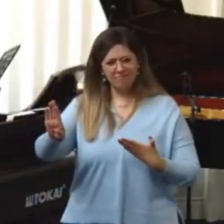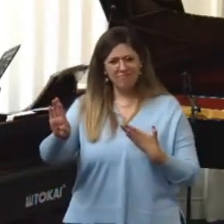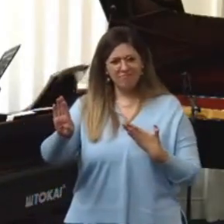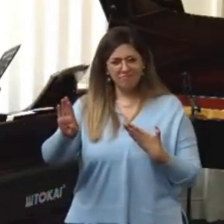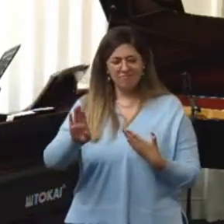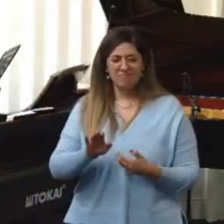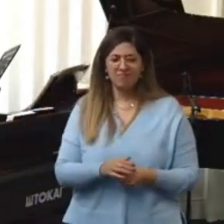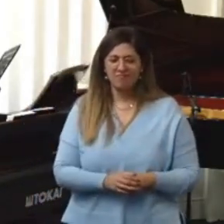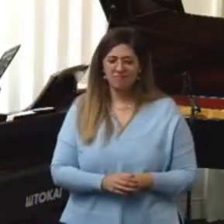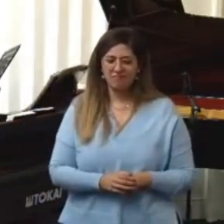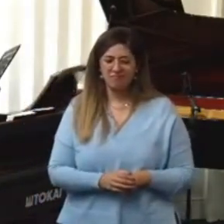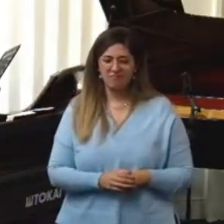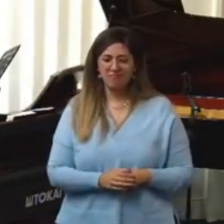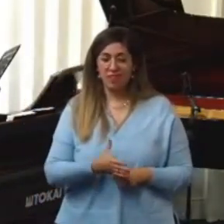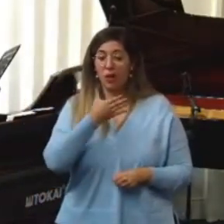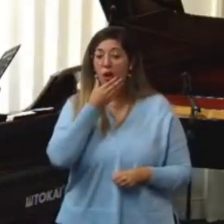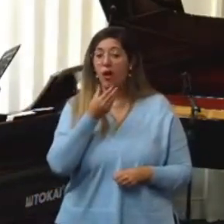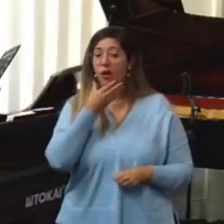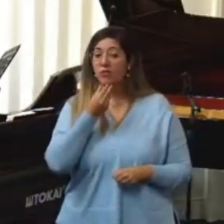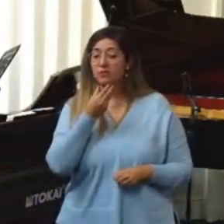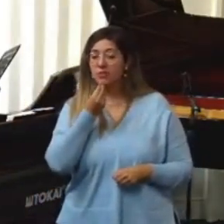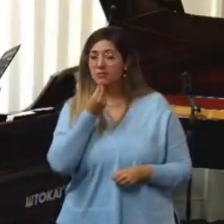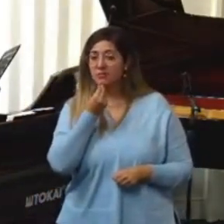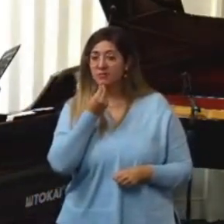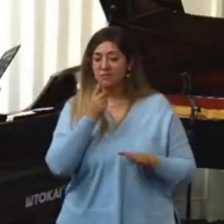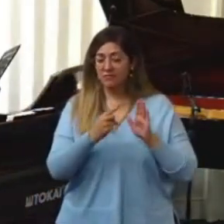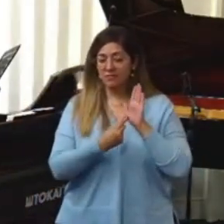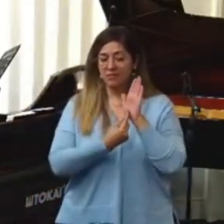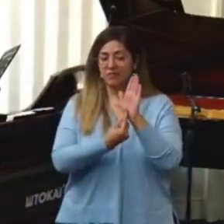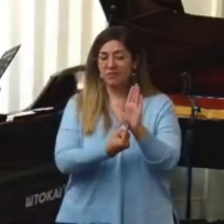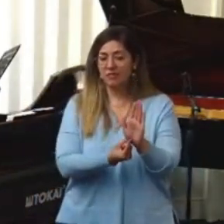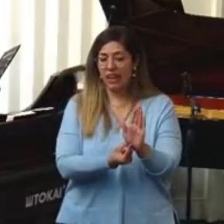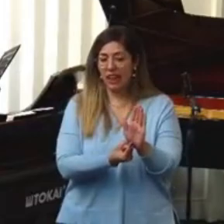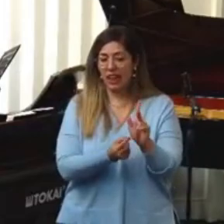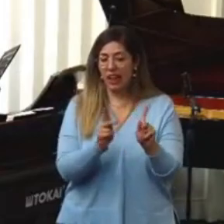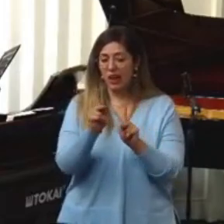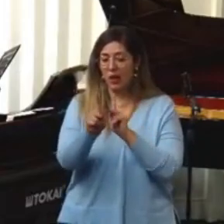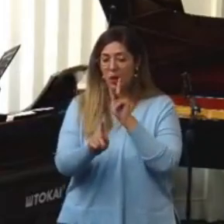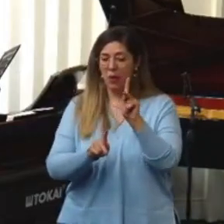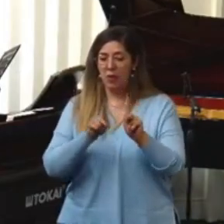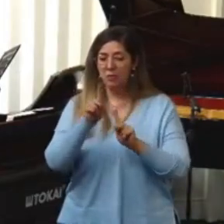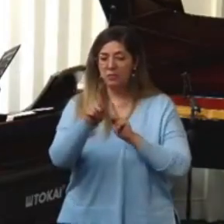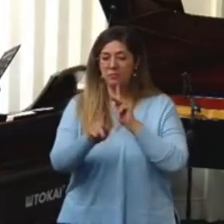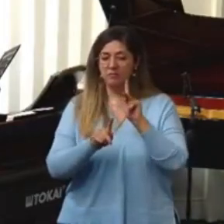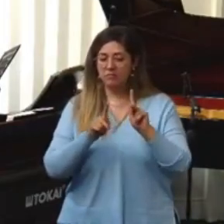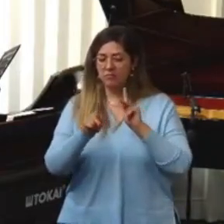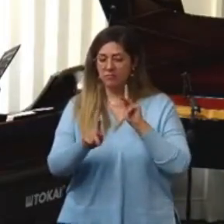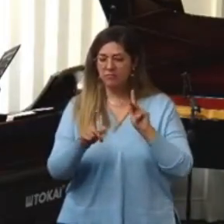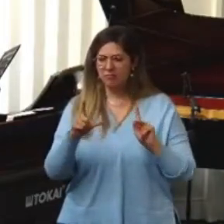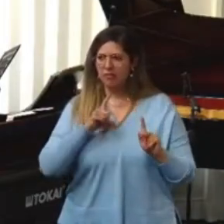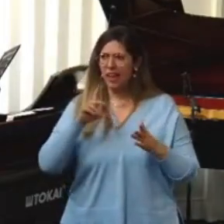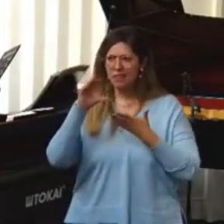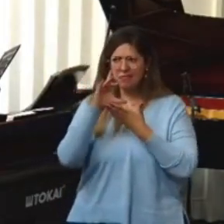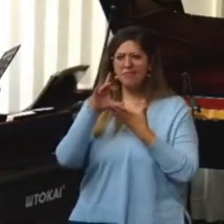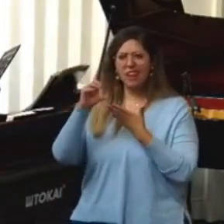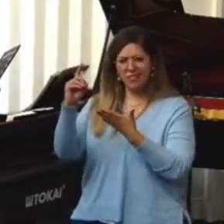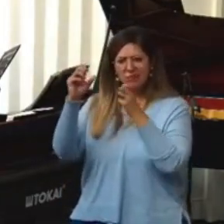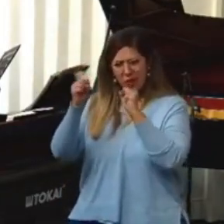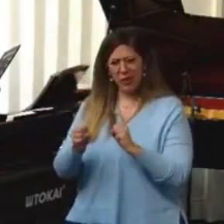um homem chamado para ser um homem que demonstraria para a sua geração que existe um Deus,